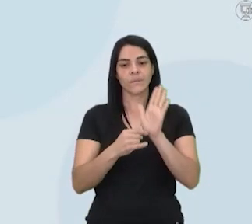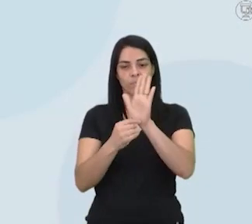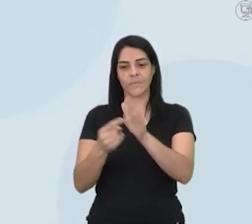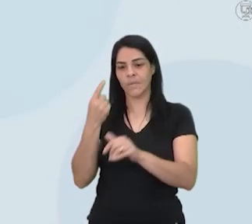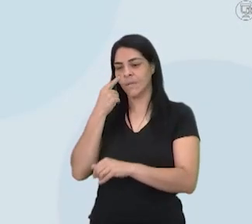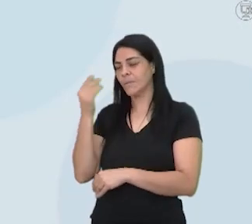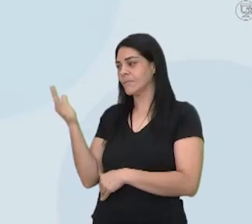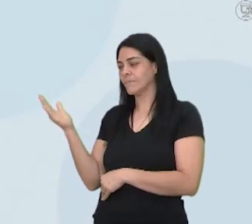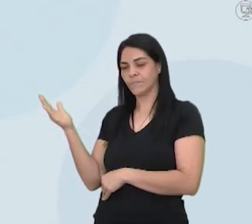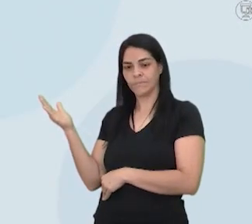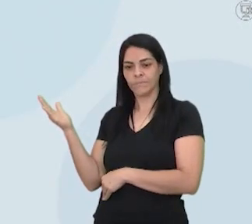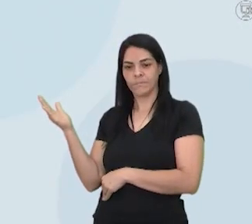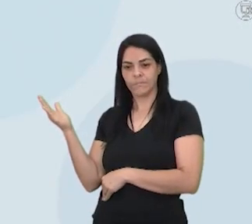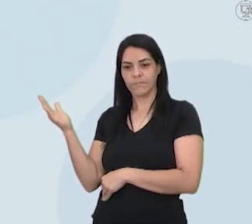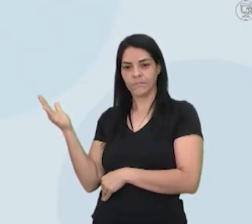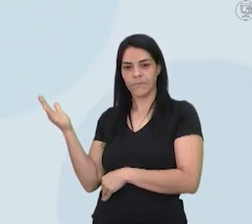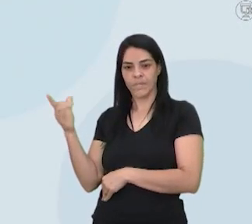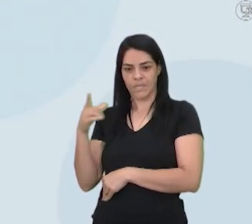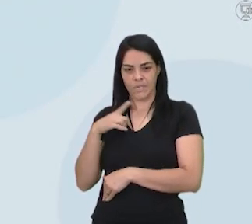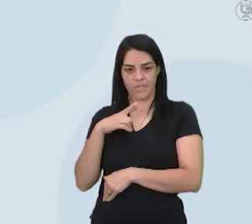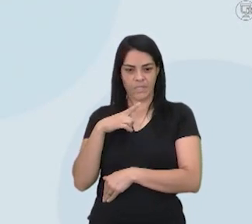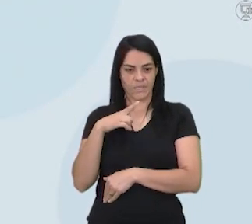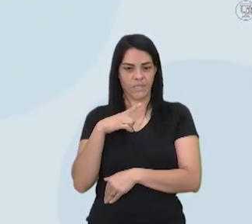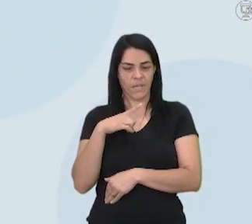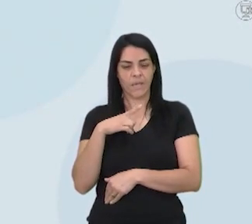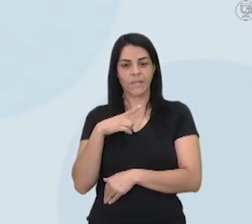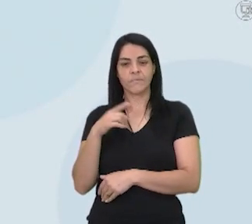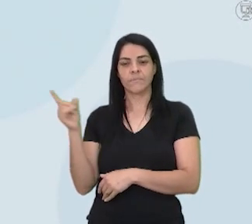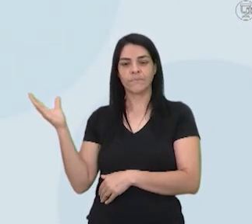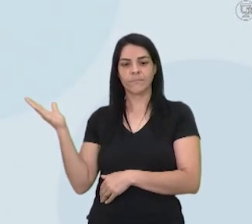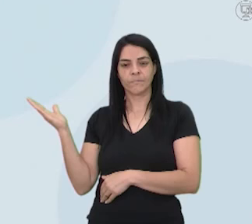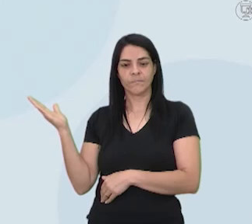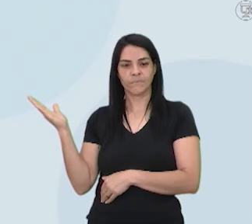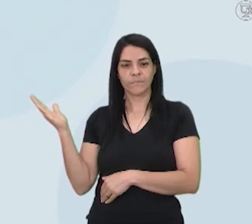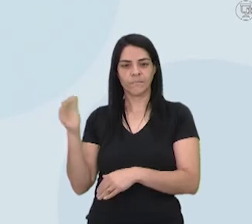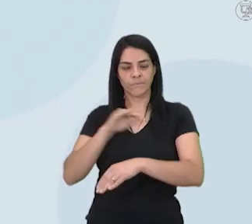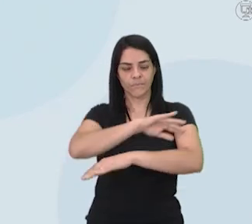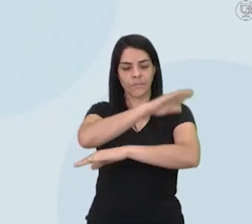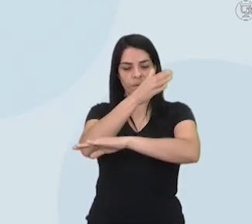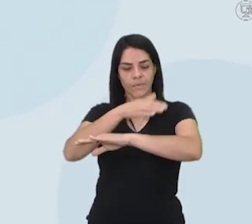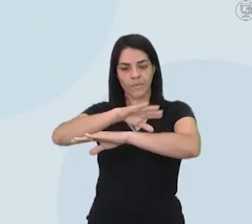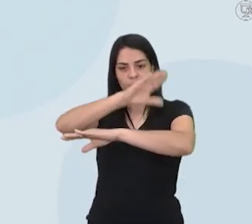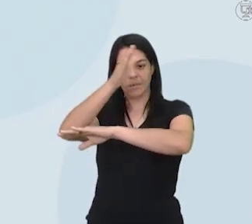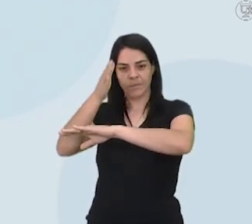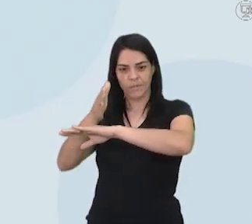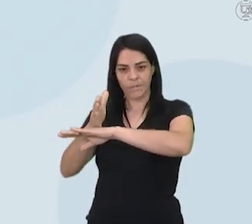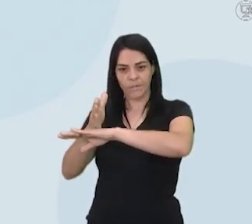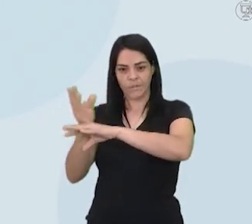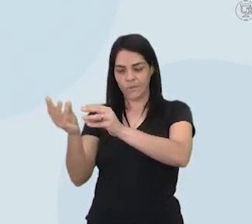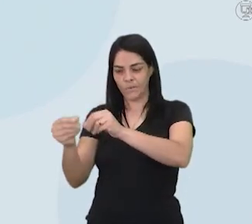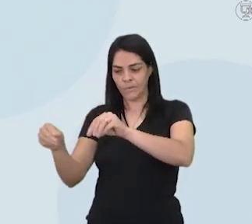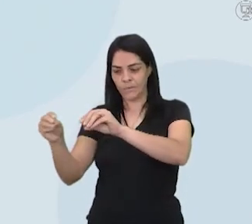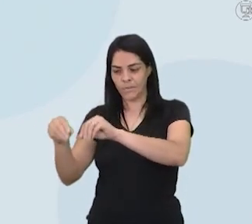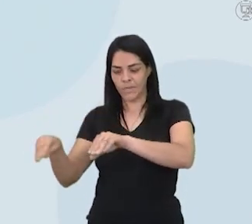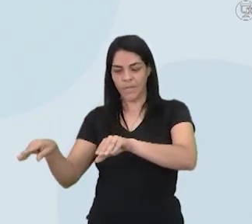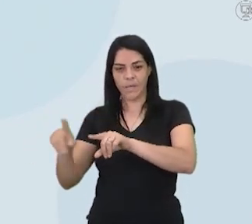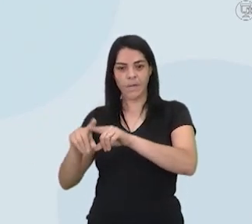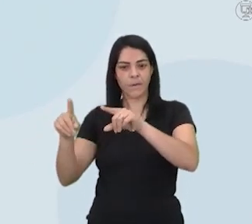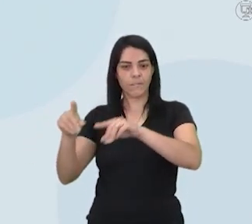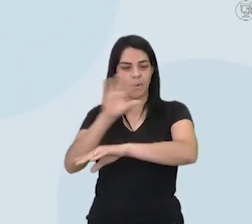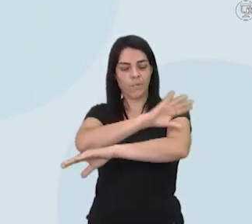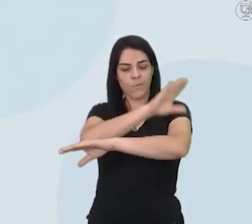gente está vendo aí ao fundo, né? A gente tem montanhas, a gente tá vendo que tem terra mais ao fundo, mas é uma região que tá